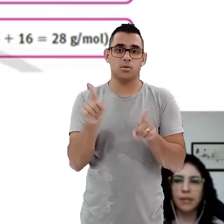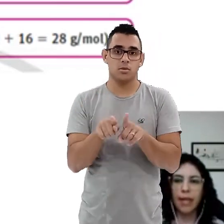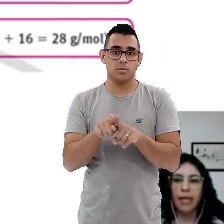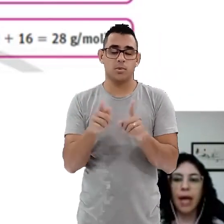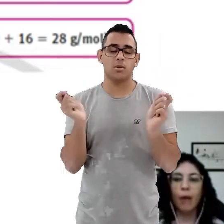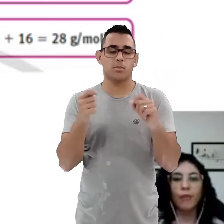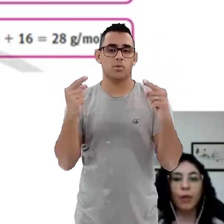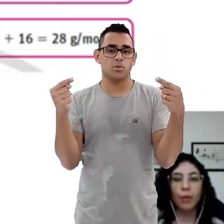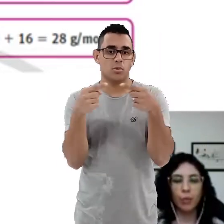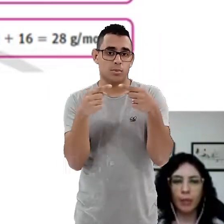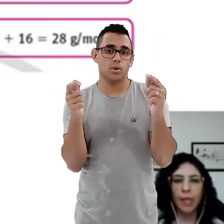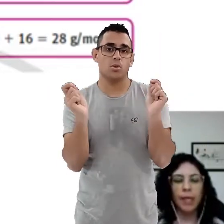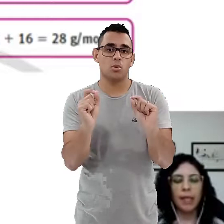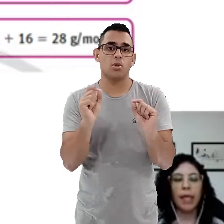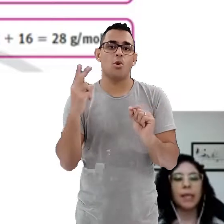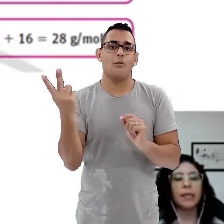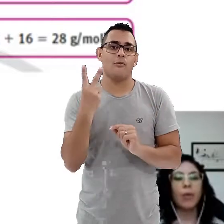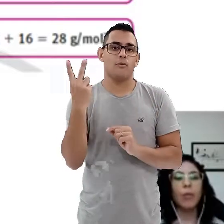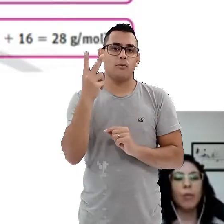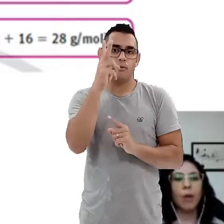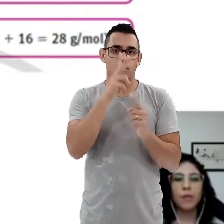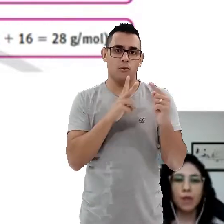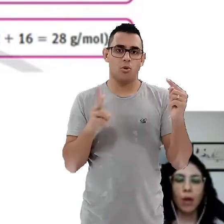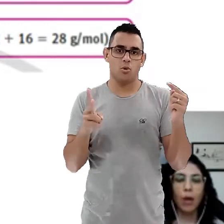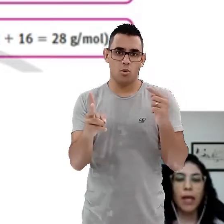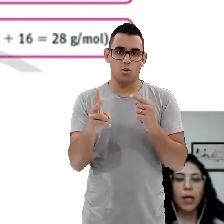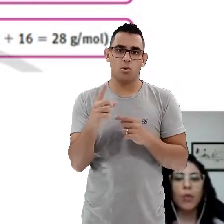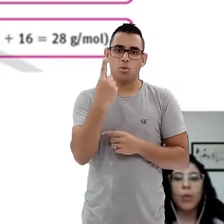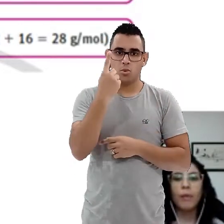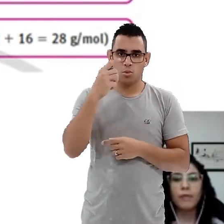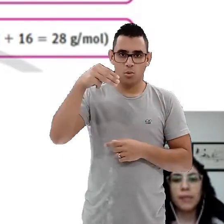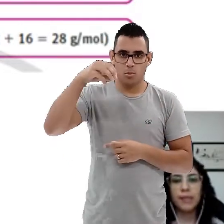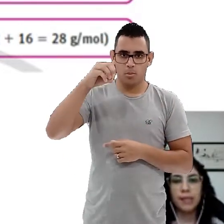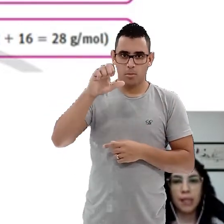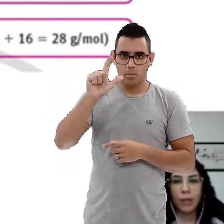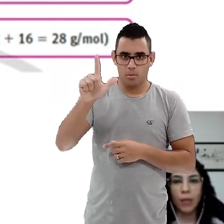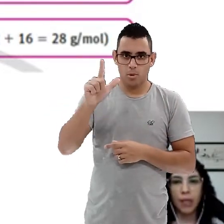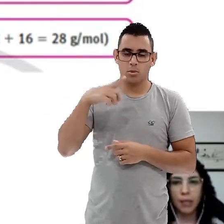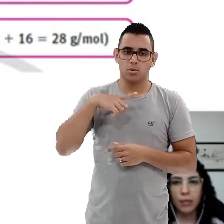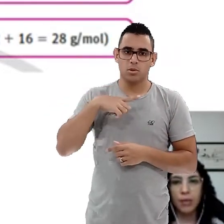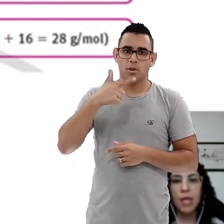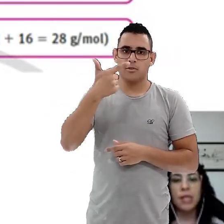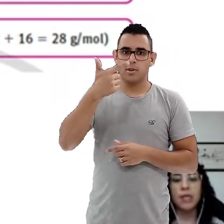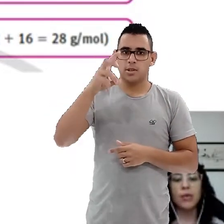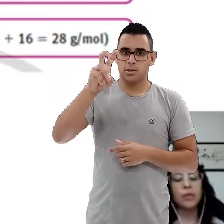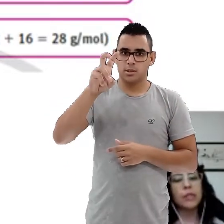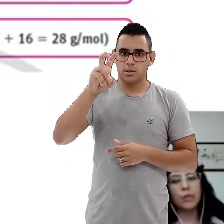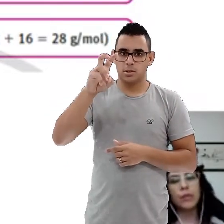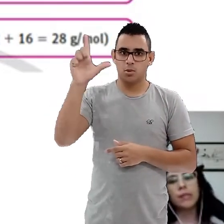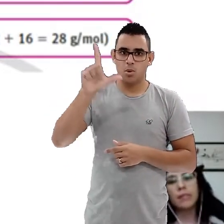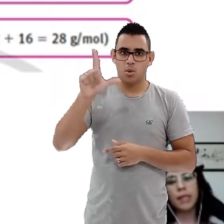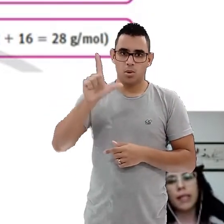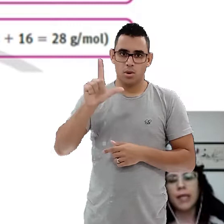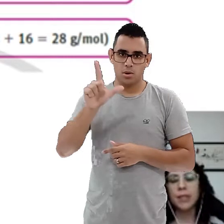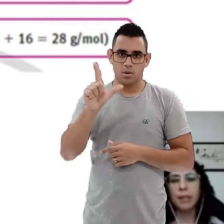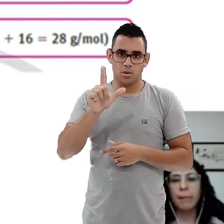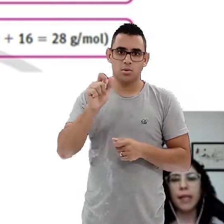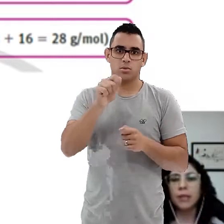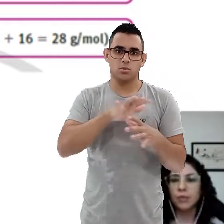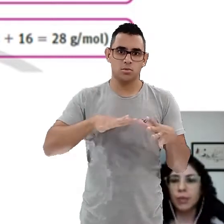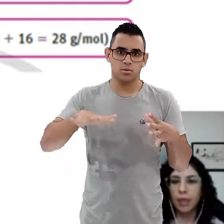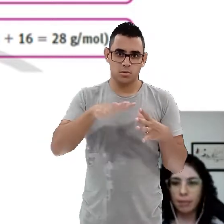associar isso daí ao volume, né? Então, um mol de CO, ele ocupa 25 litros nas condições ambientais